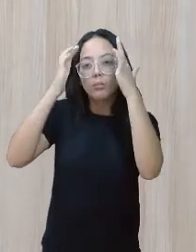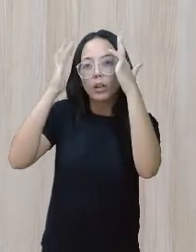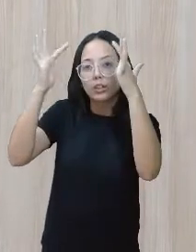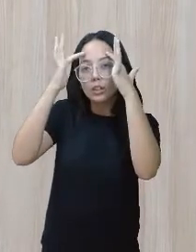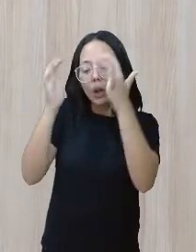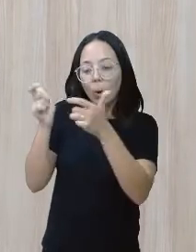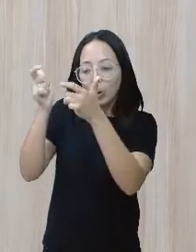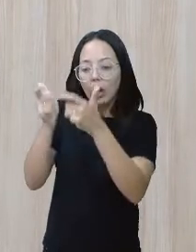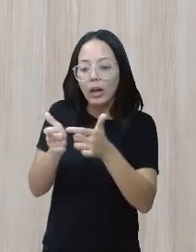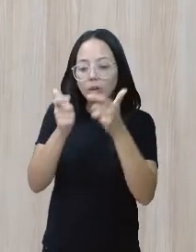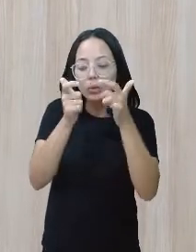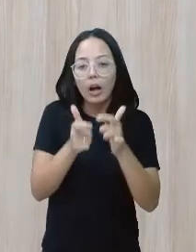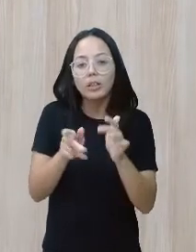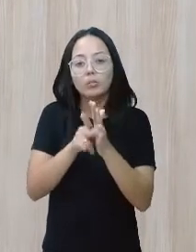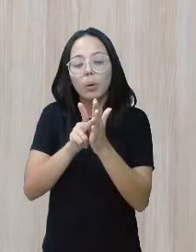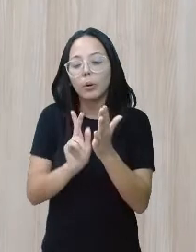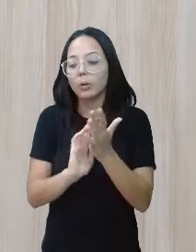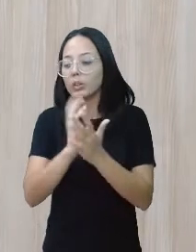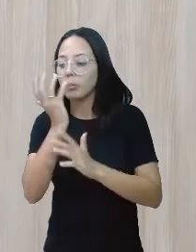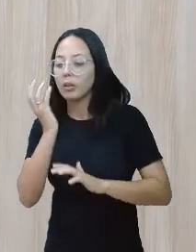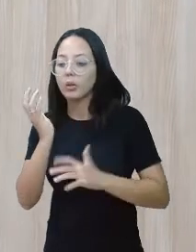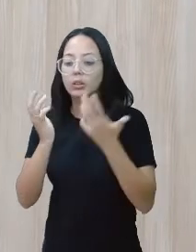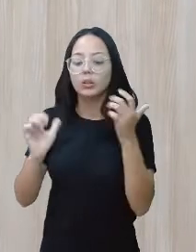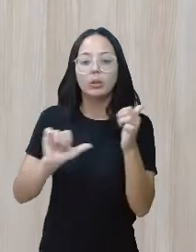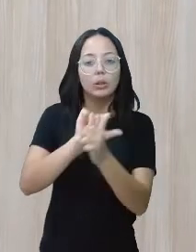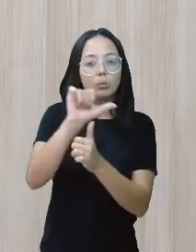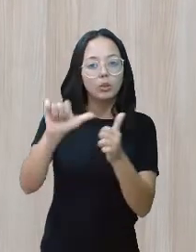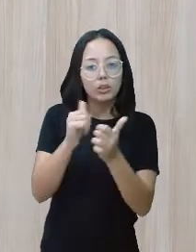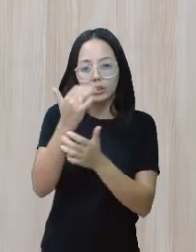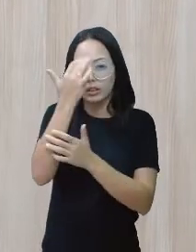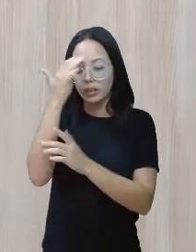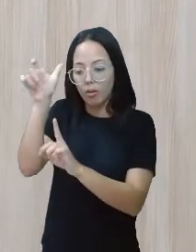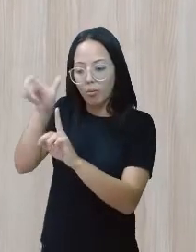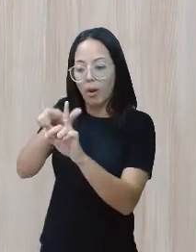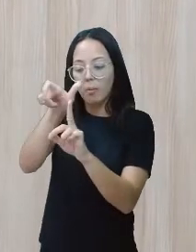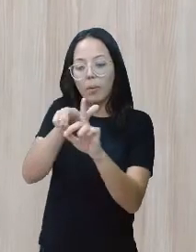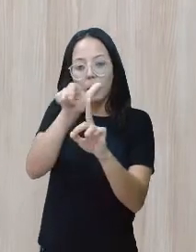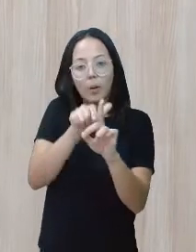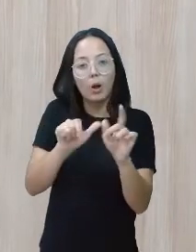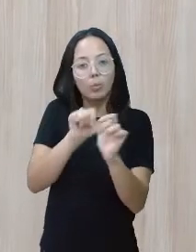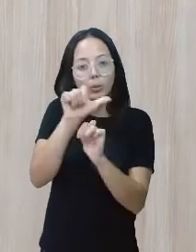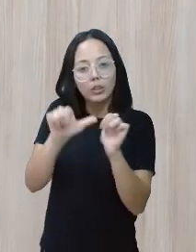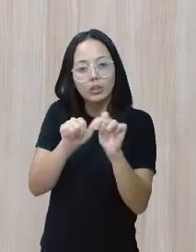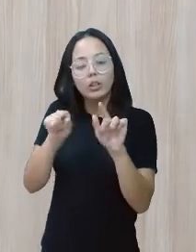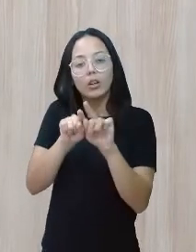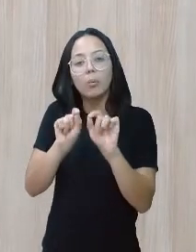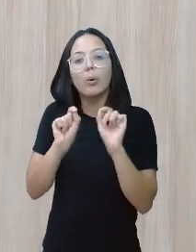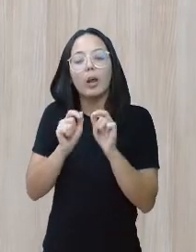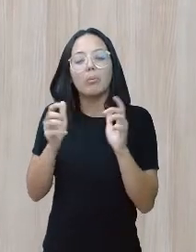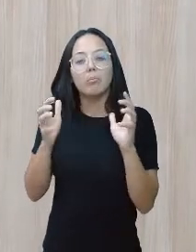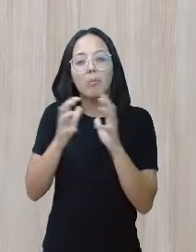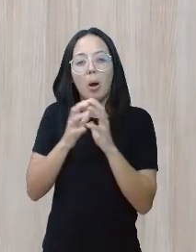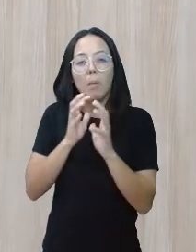lugares, as passagens, as mudanças de cena entre as personagens, né? Os